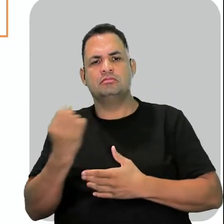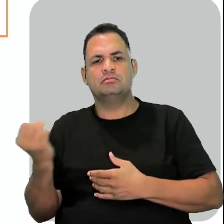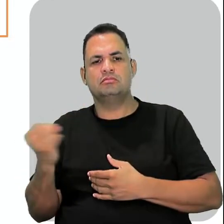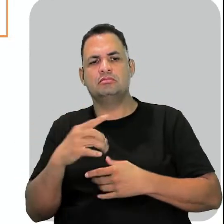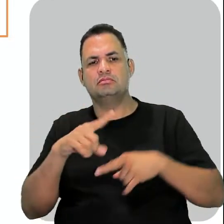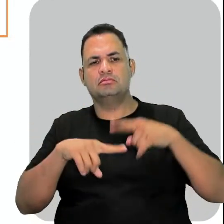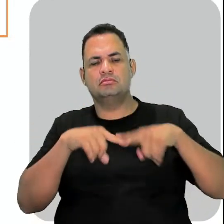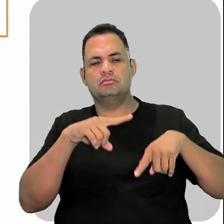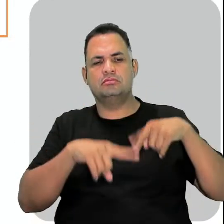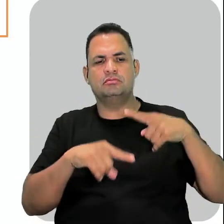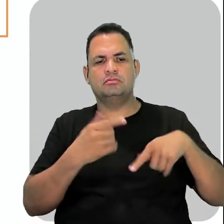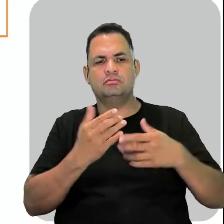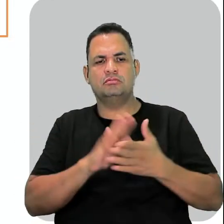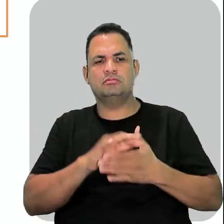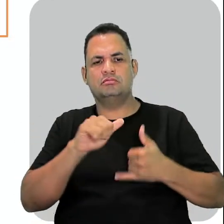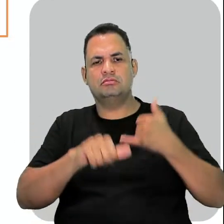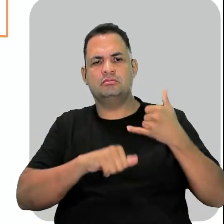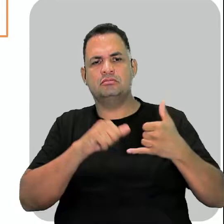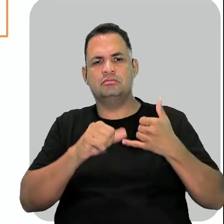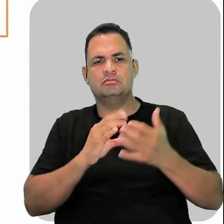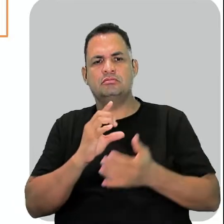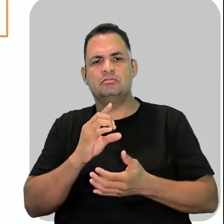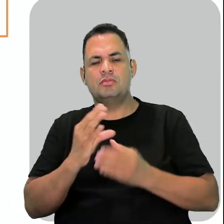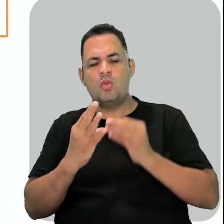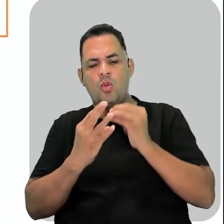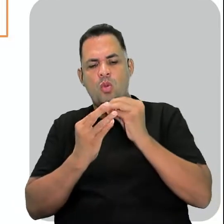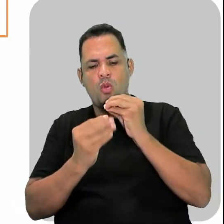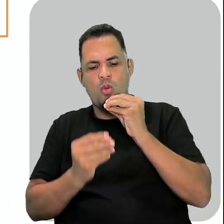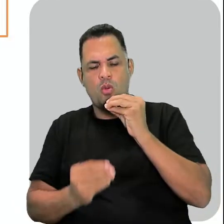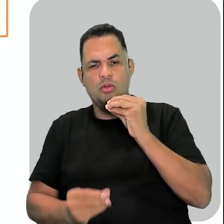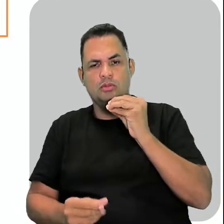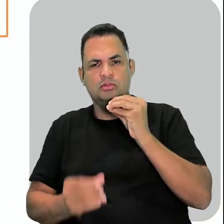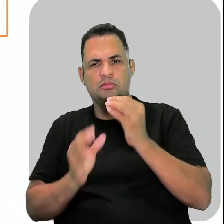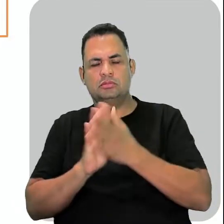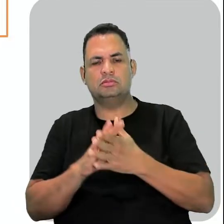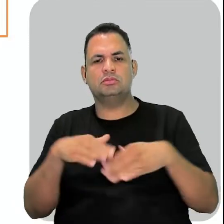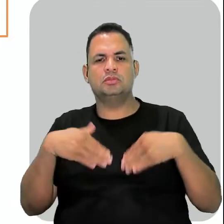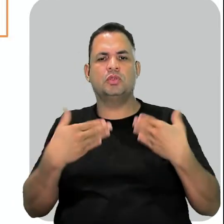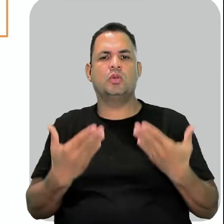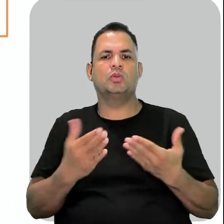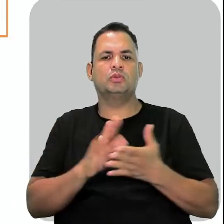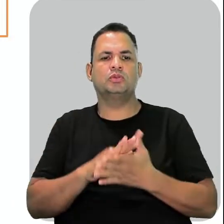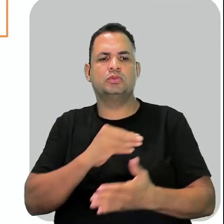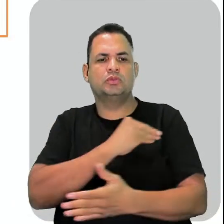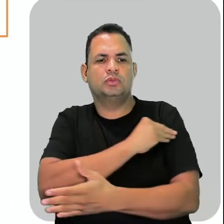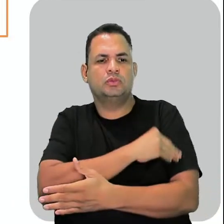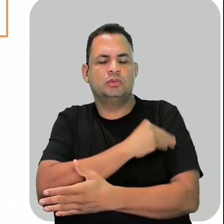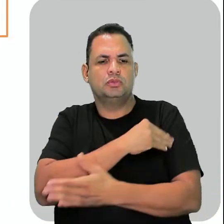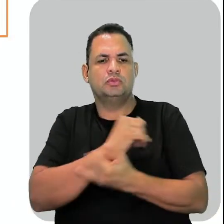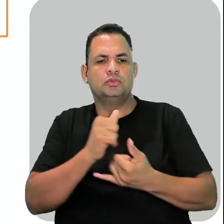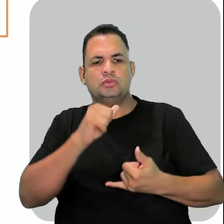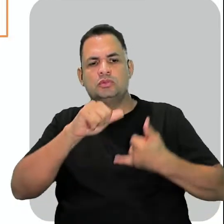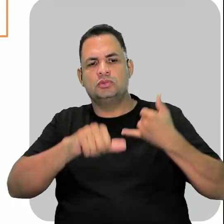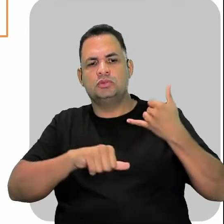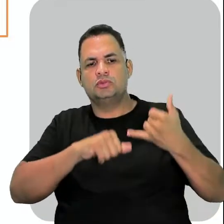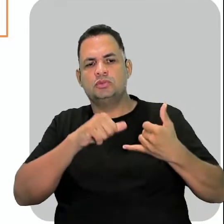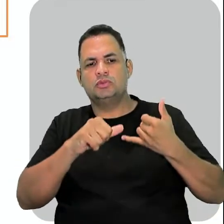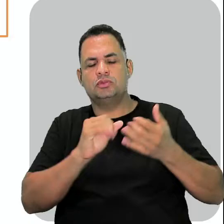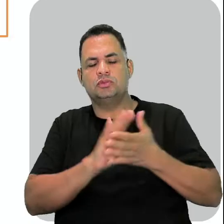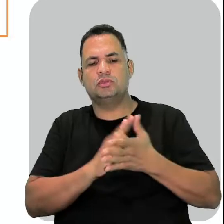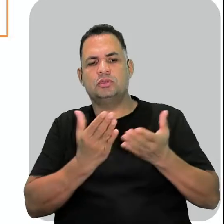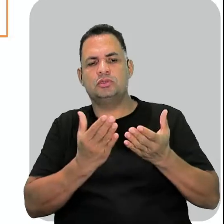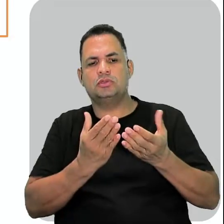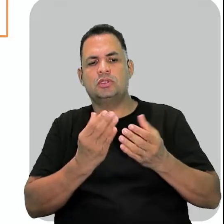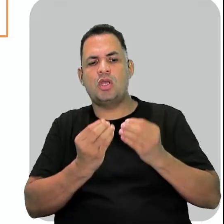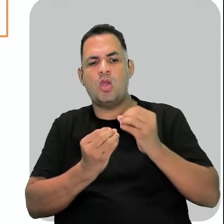novos. Então, nessa reação de oxidação, vai ser quando o álcool for reagir com o oxigênio